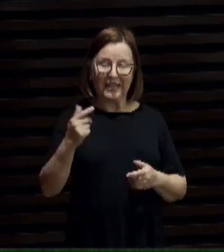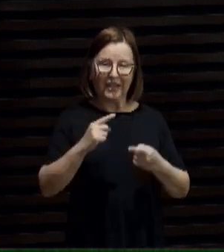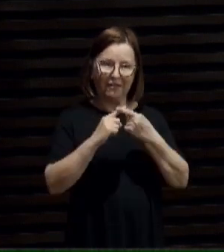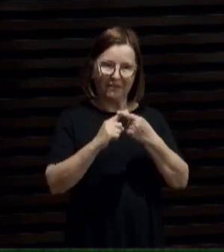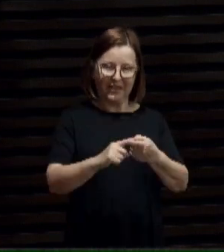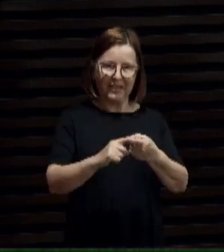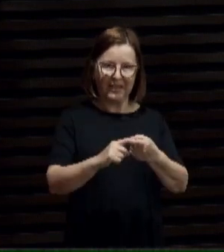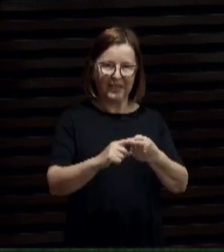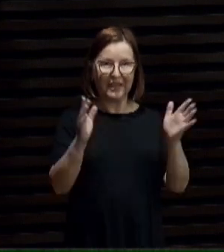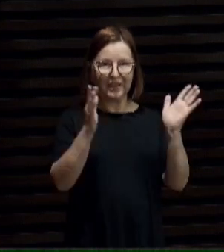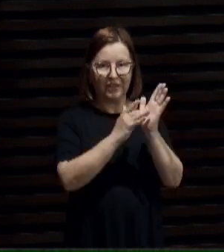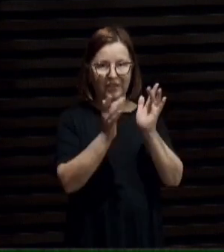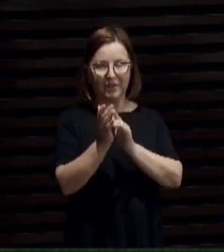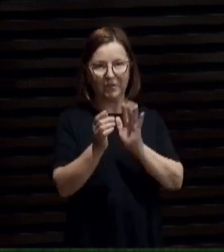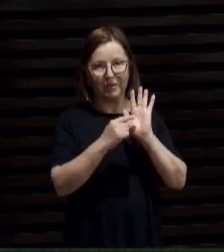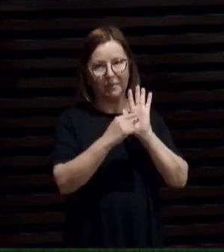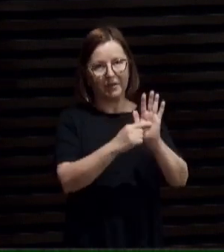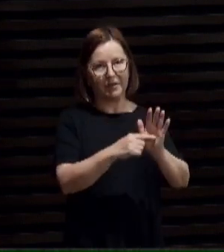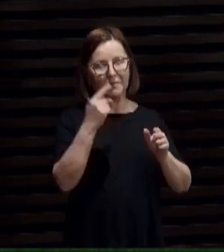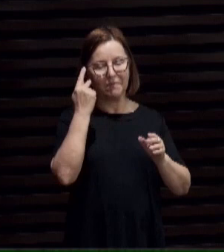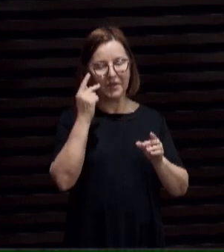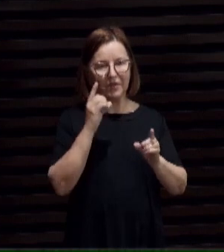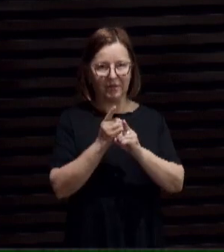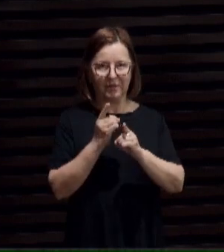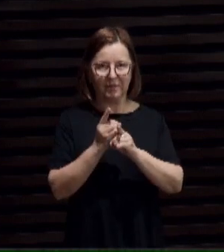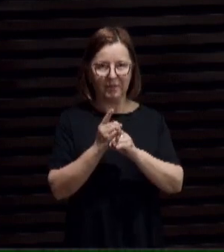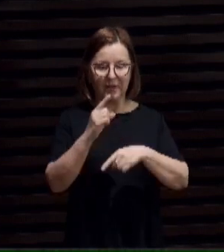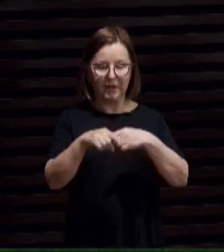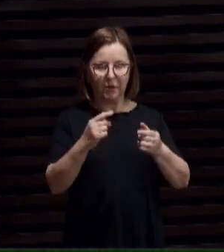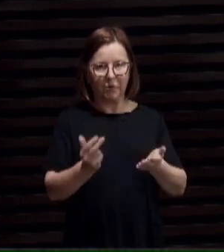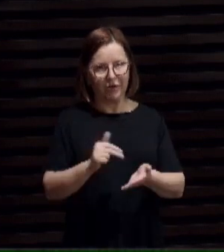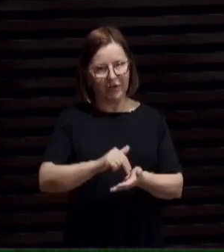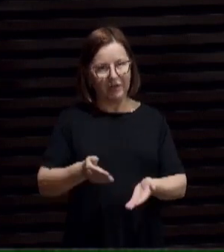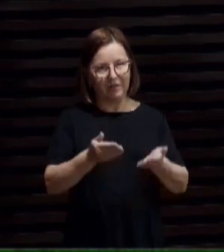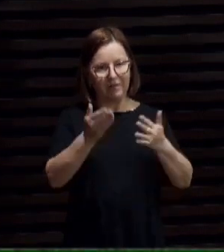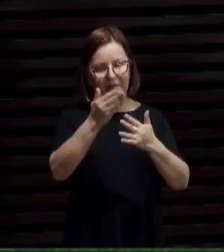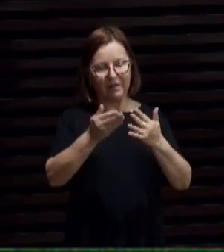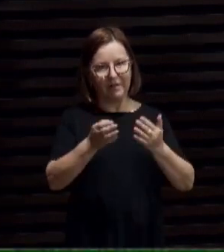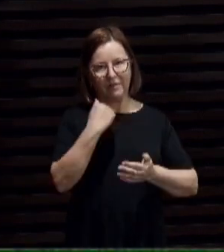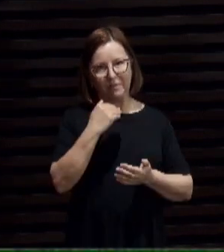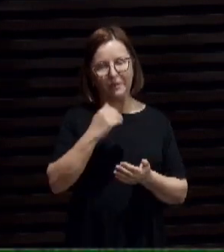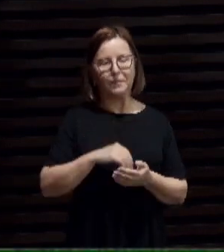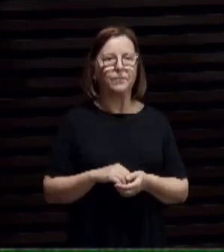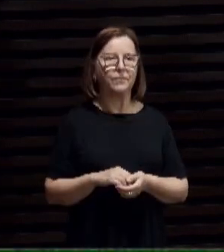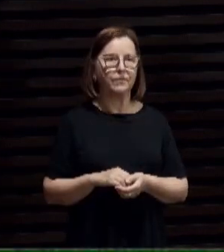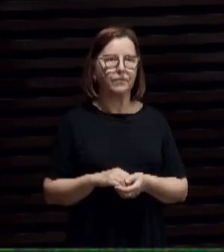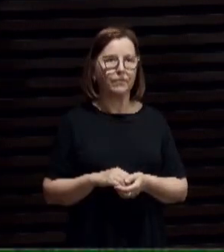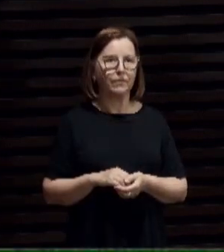se manifestava aos discípulos depois de ressuscitado dentre os mortos. A gente pede ao